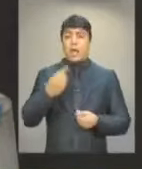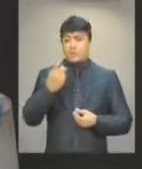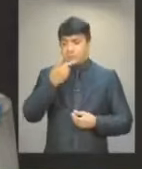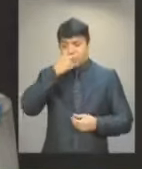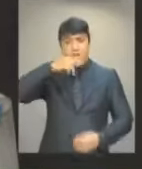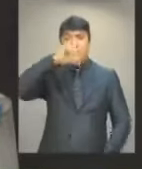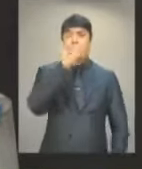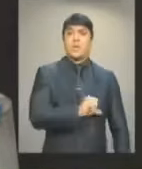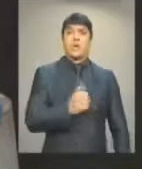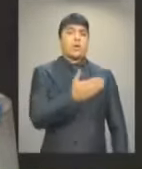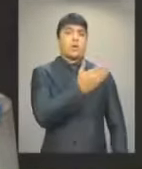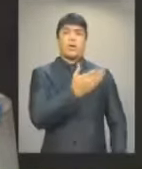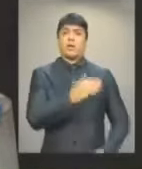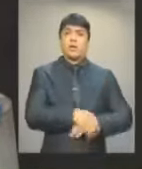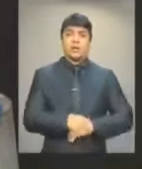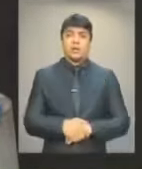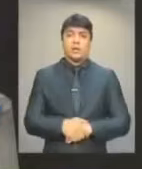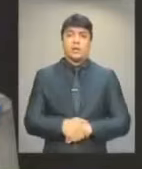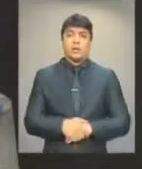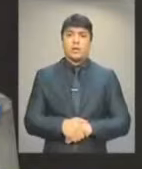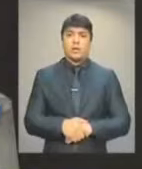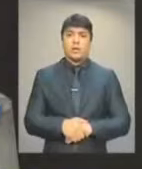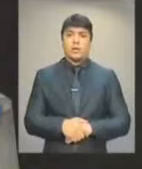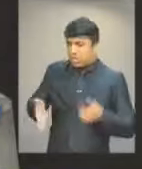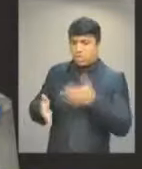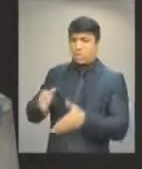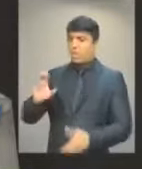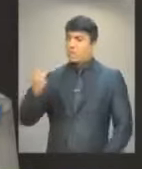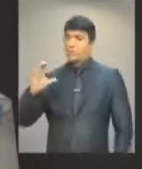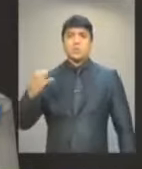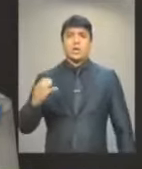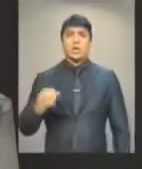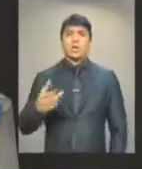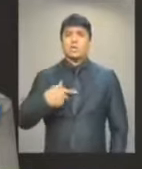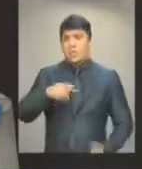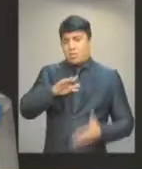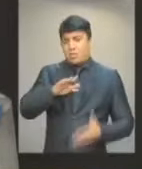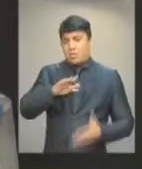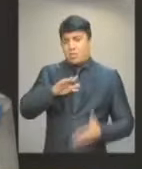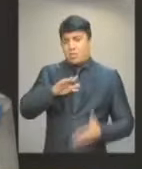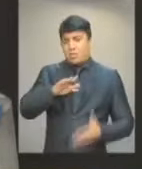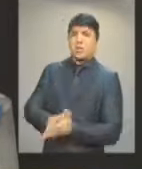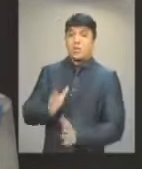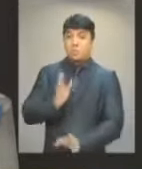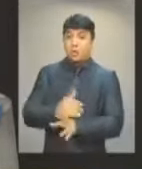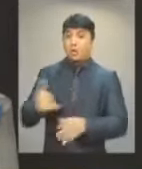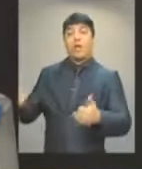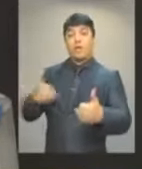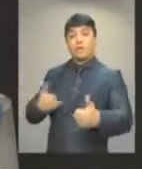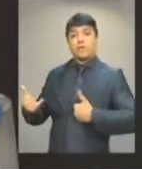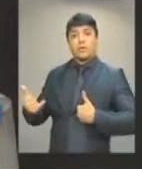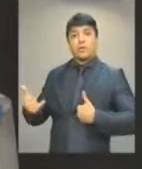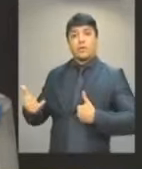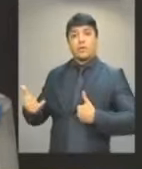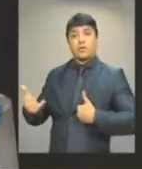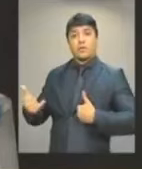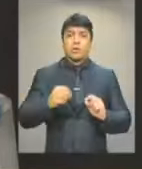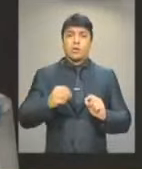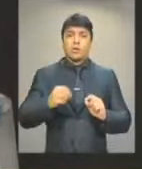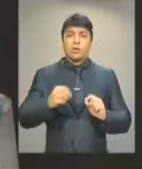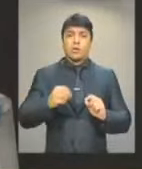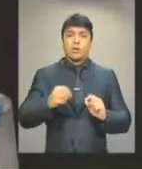piores possíveis. Desdenhou da ciência, desprezou os alertas sanitários,